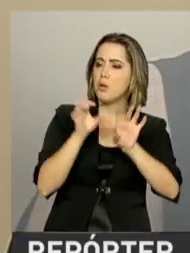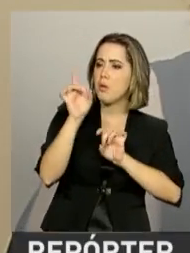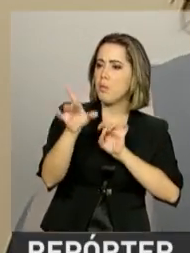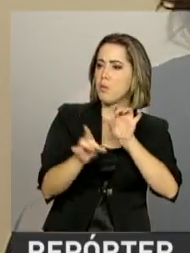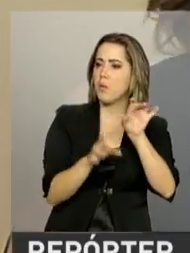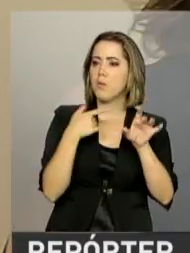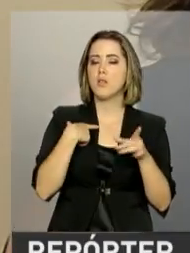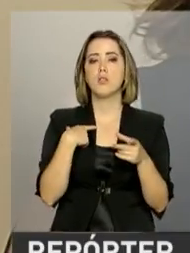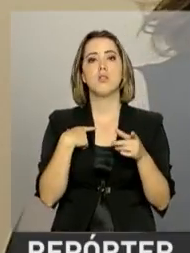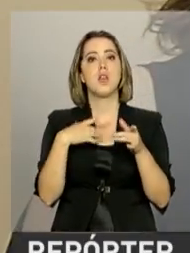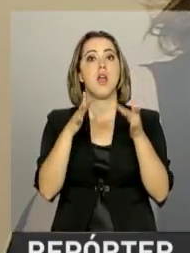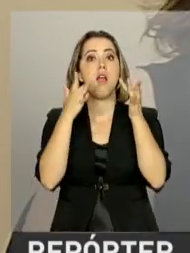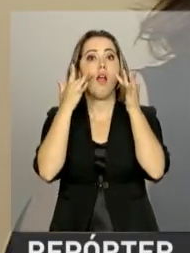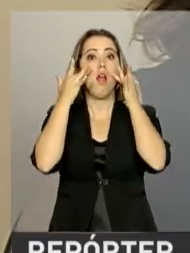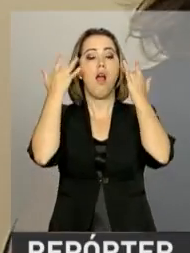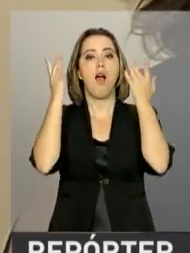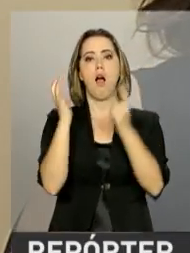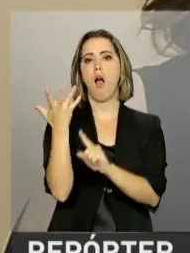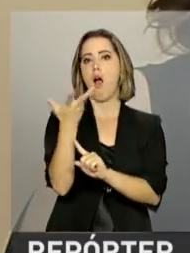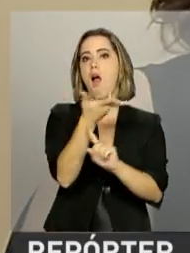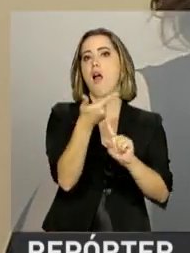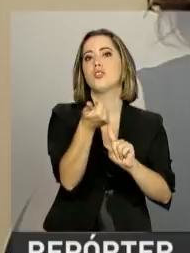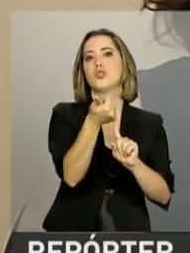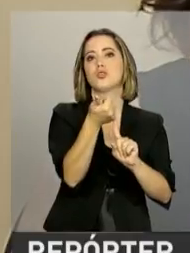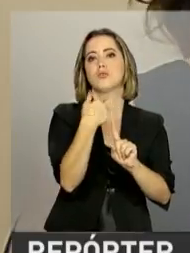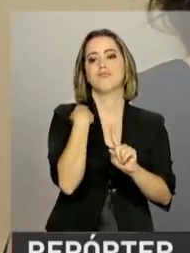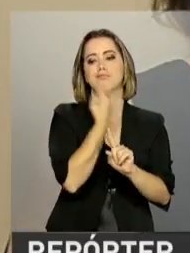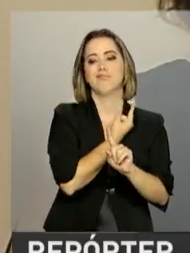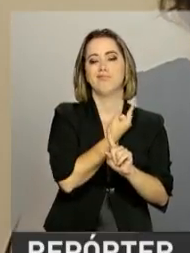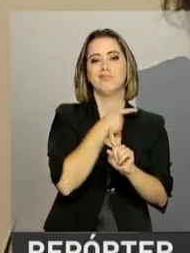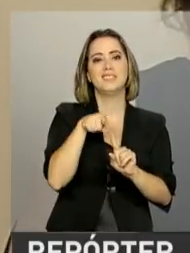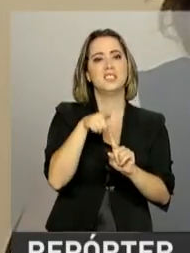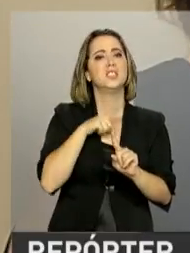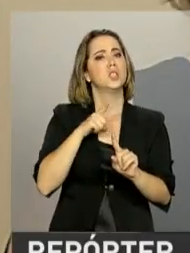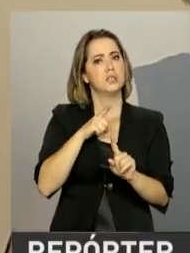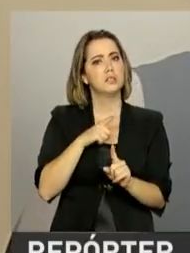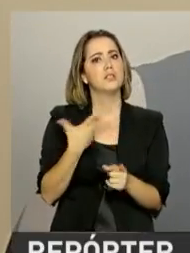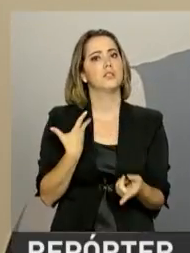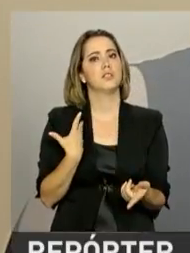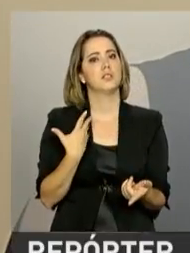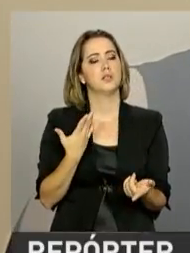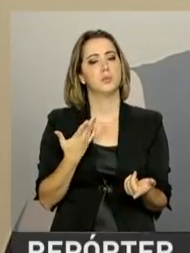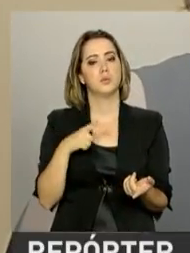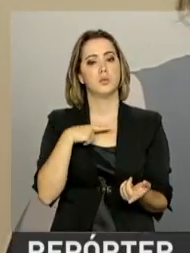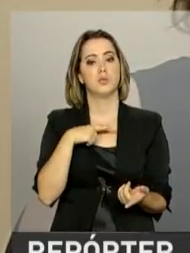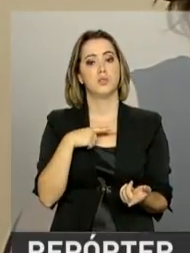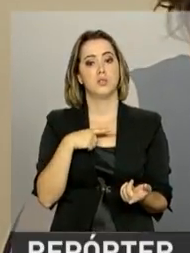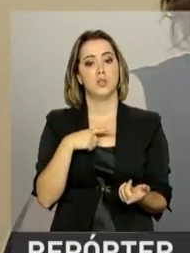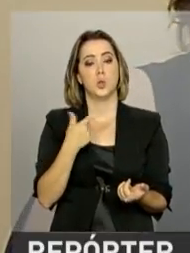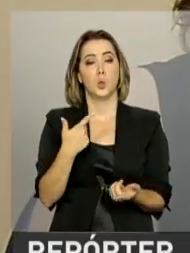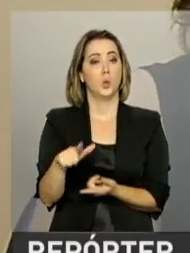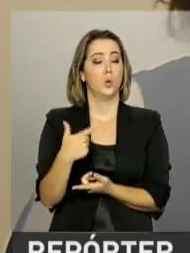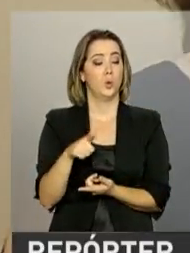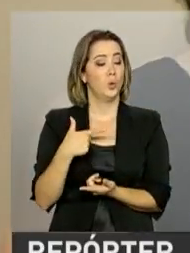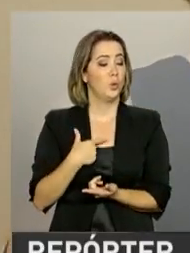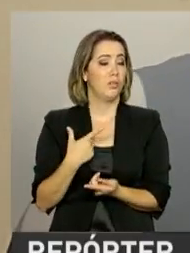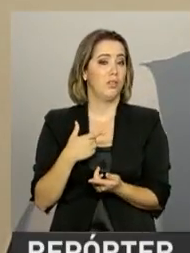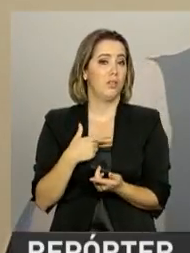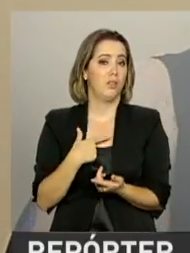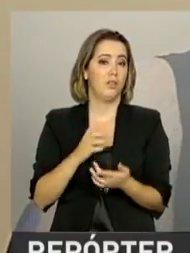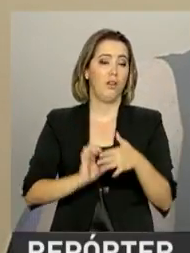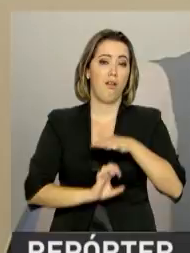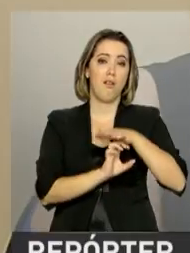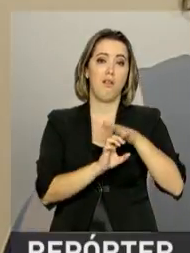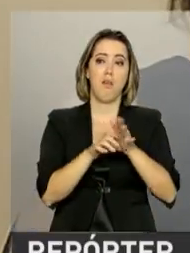em arte. Então, as publicações de arte não são tão privilegiadas no mercado editorial quanto as